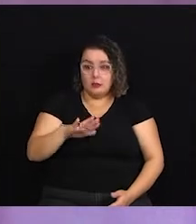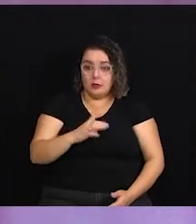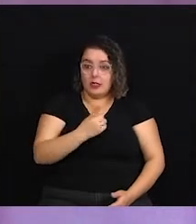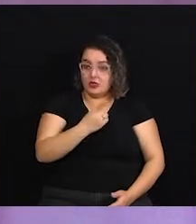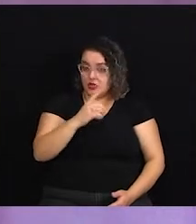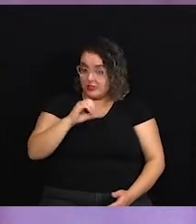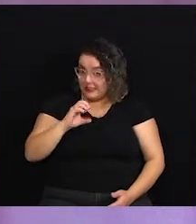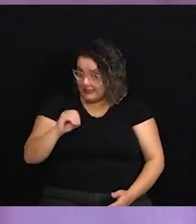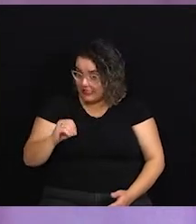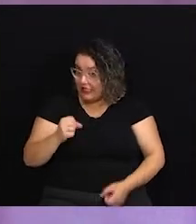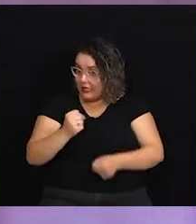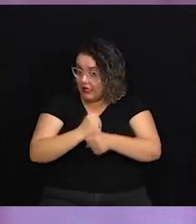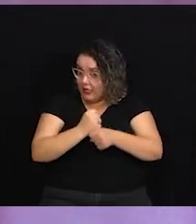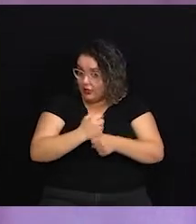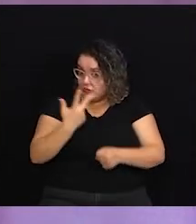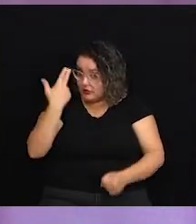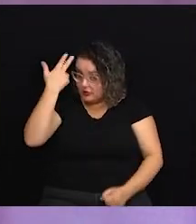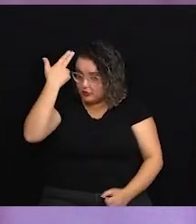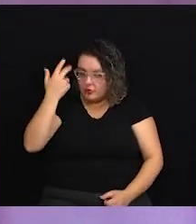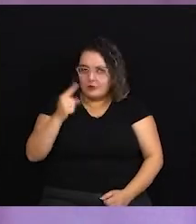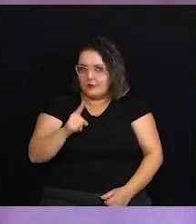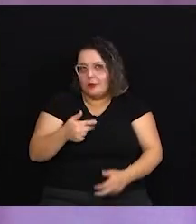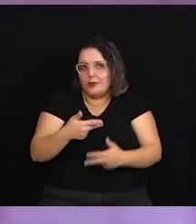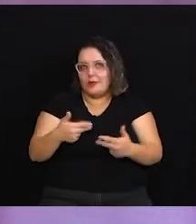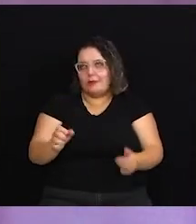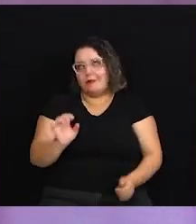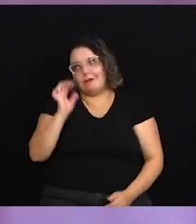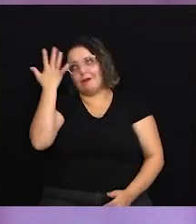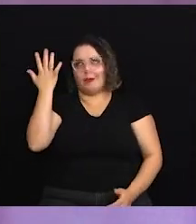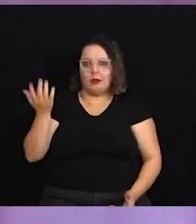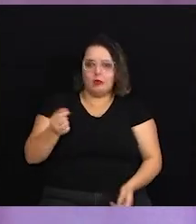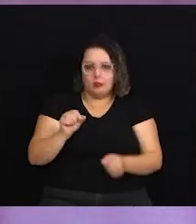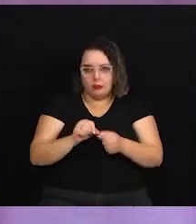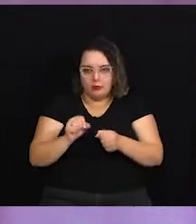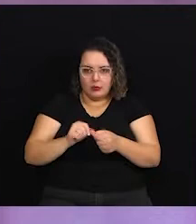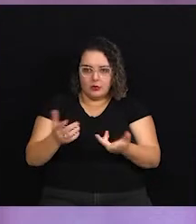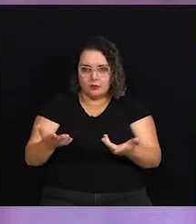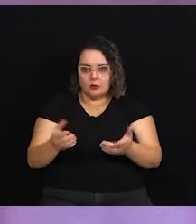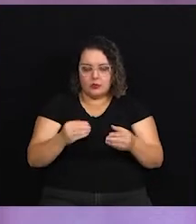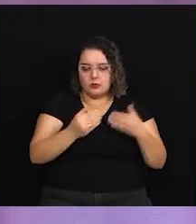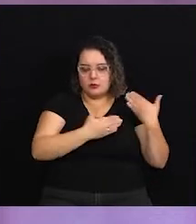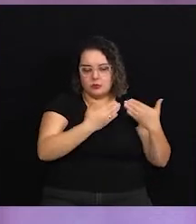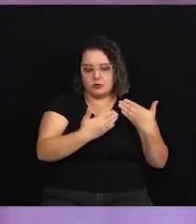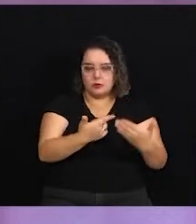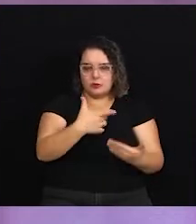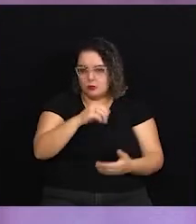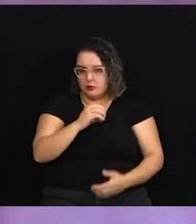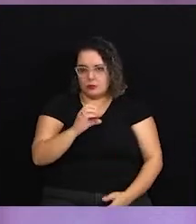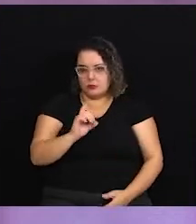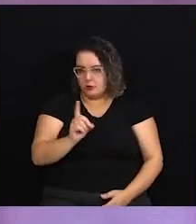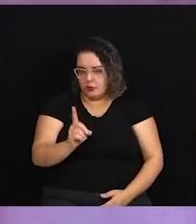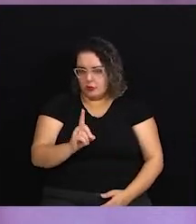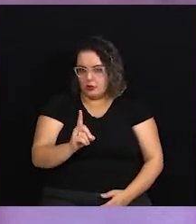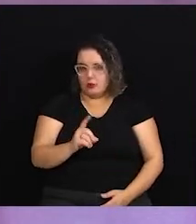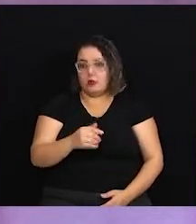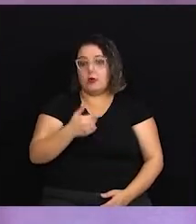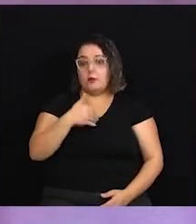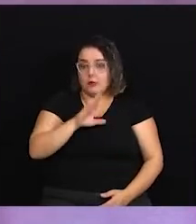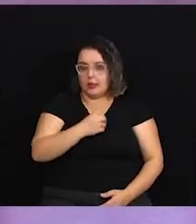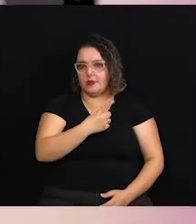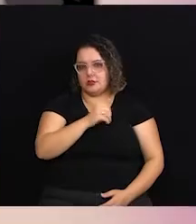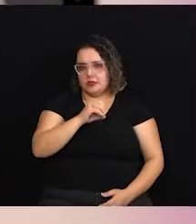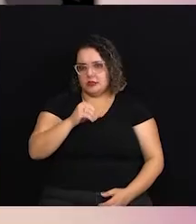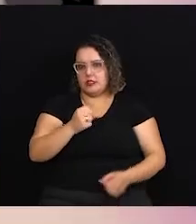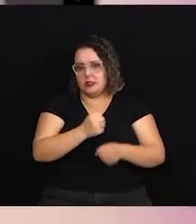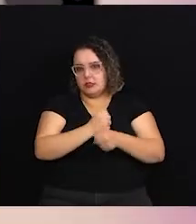mais de 100 anos então não é uma coisa que foi inventada o feita nos últimos 20 anos tem mais de 100